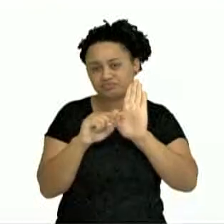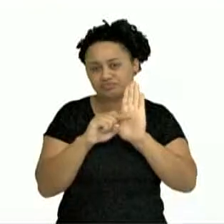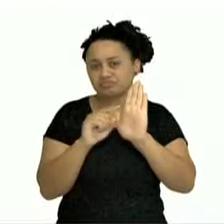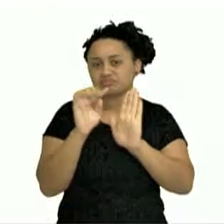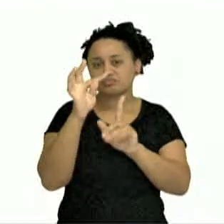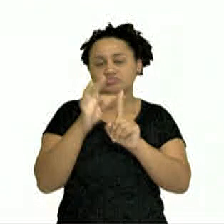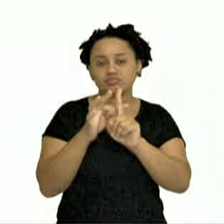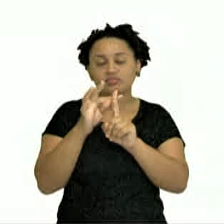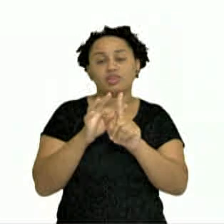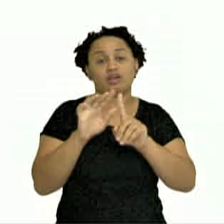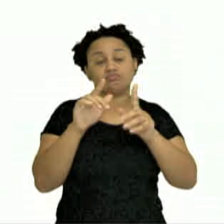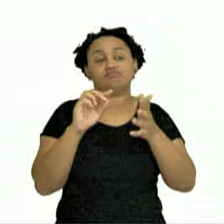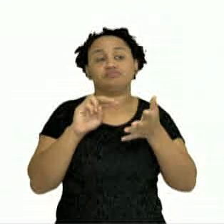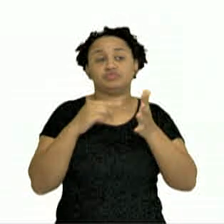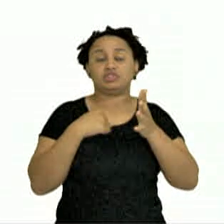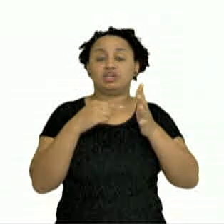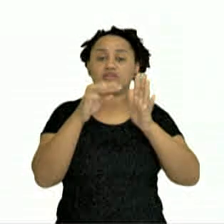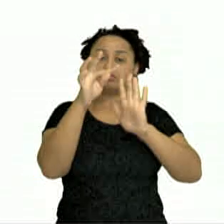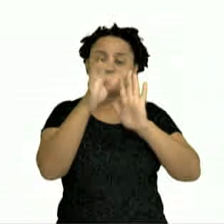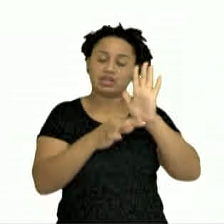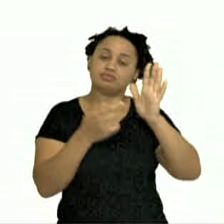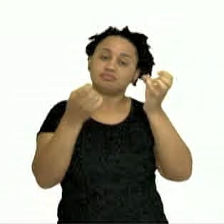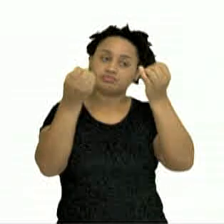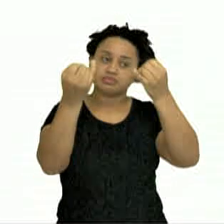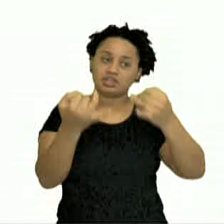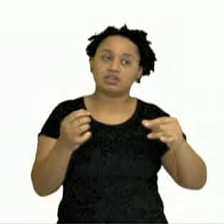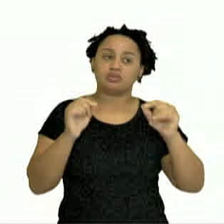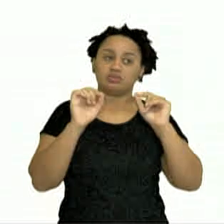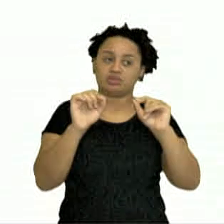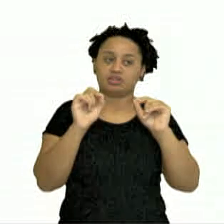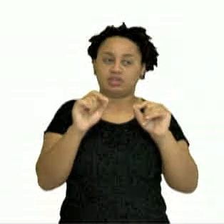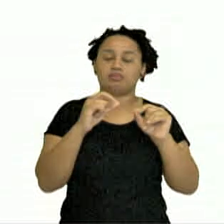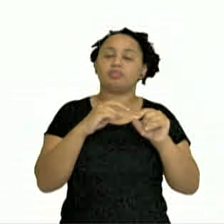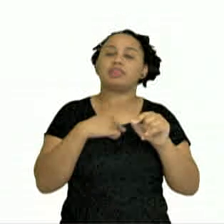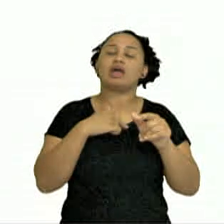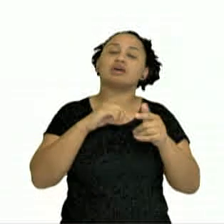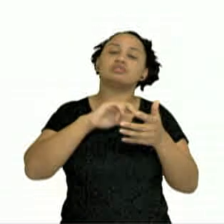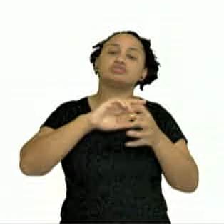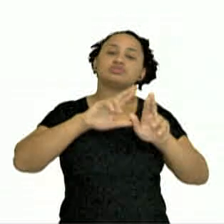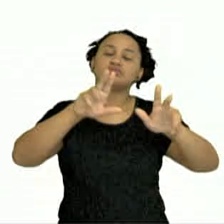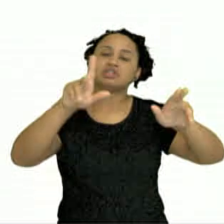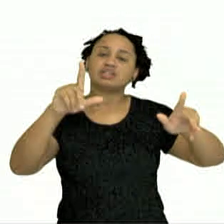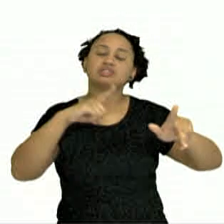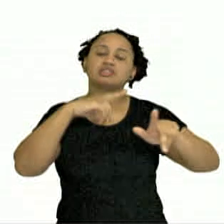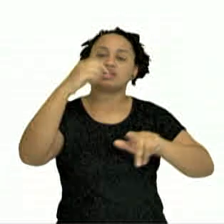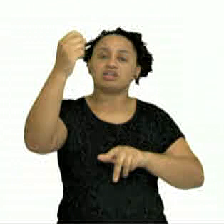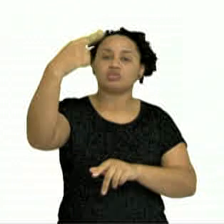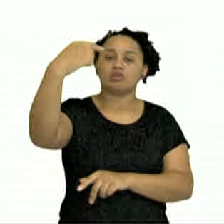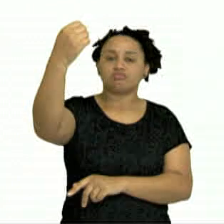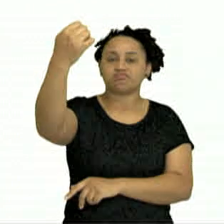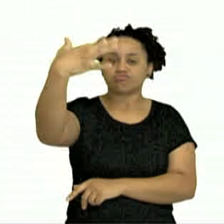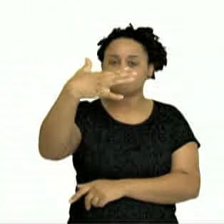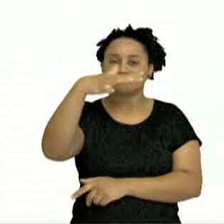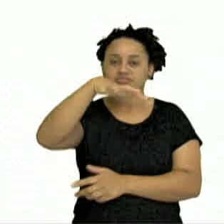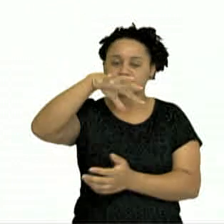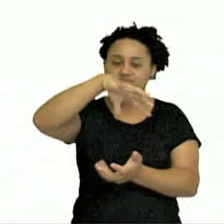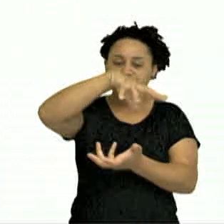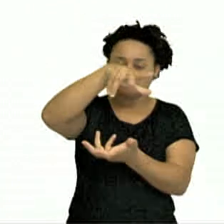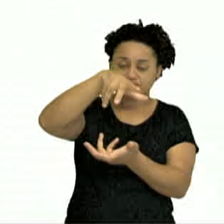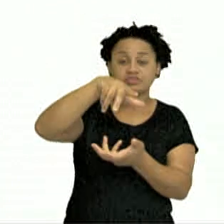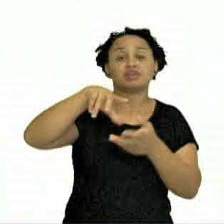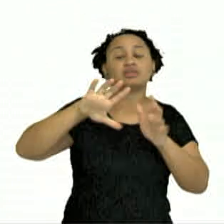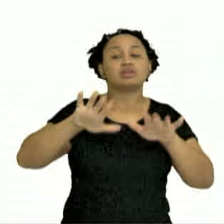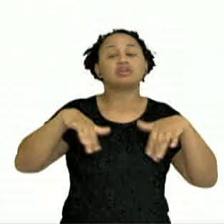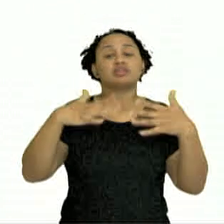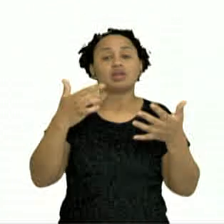o texto que você está visualizando na tela aqui traz, ligado às diferenças da radiação solar sobre a Terra. Assim, quanto